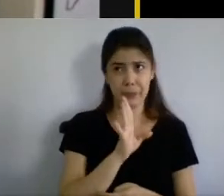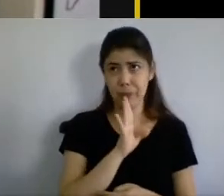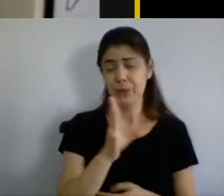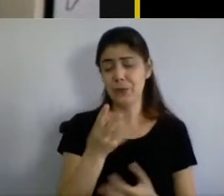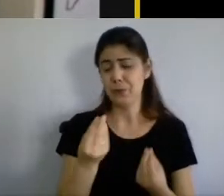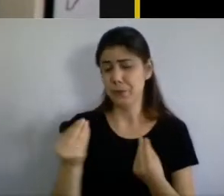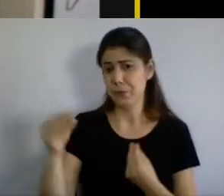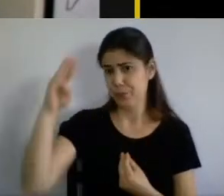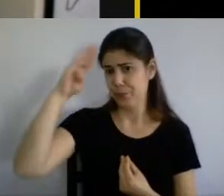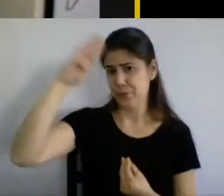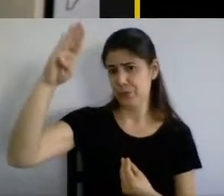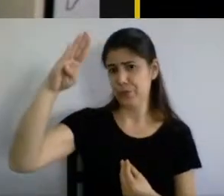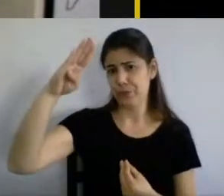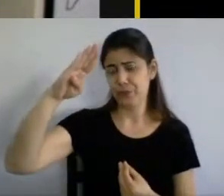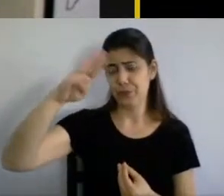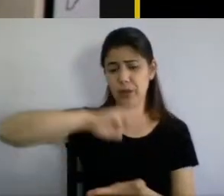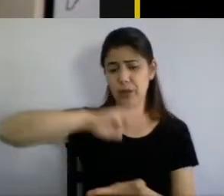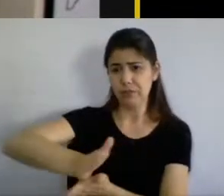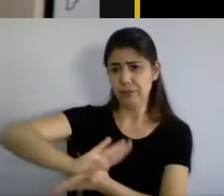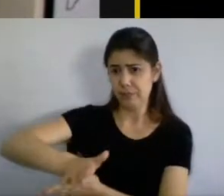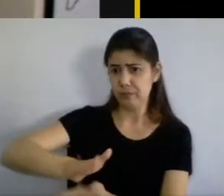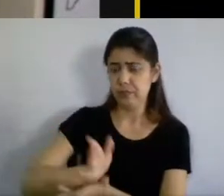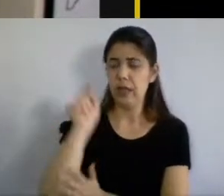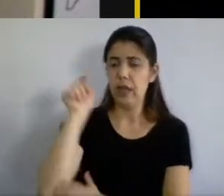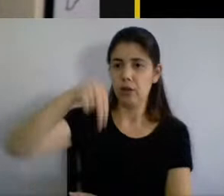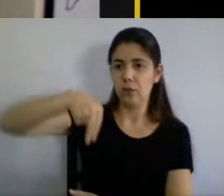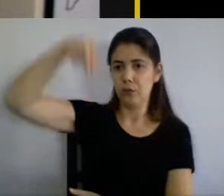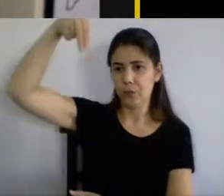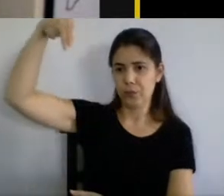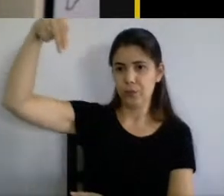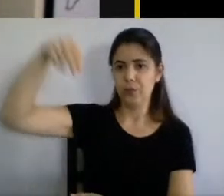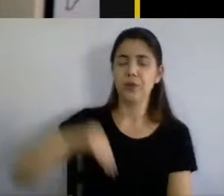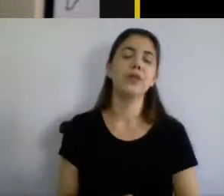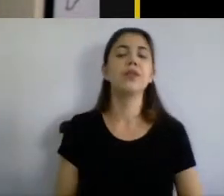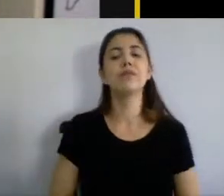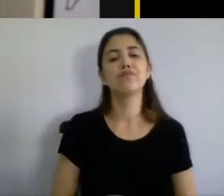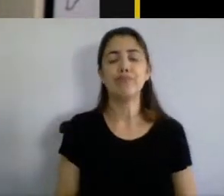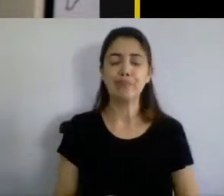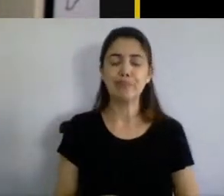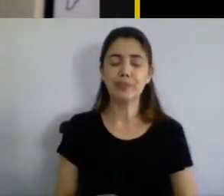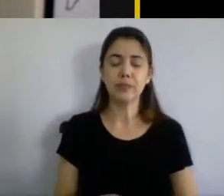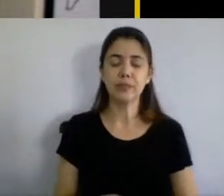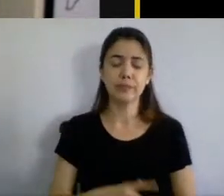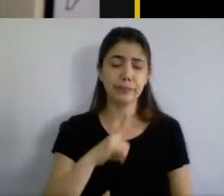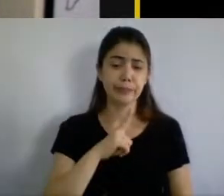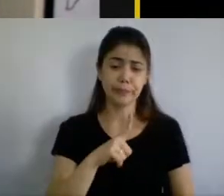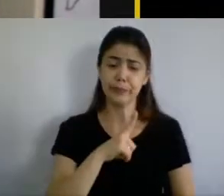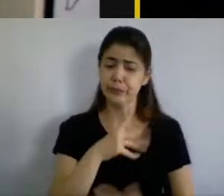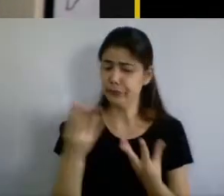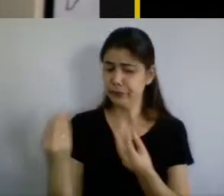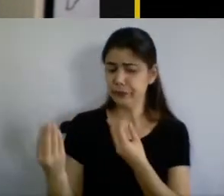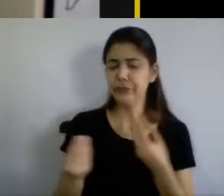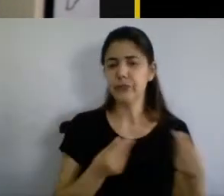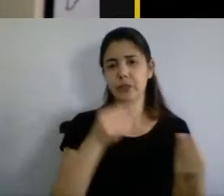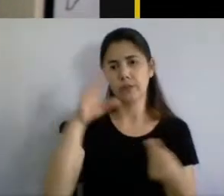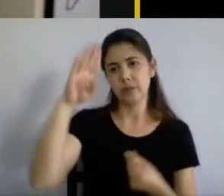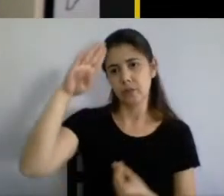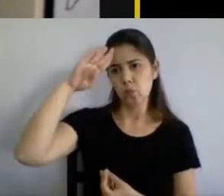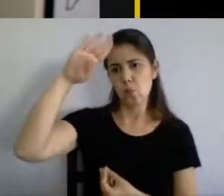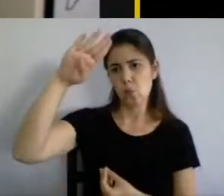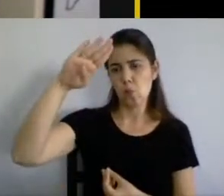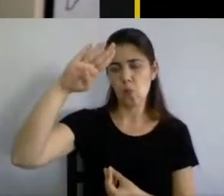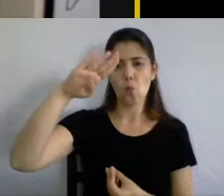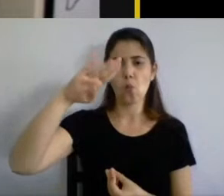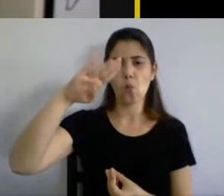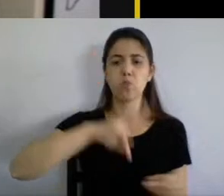Nordeste, e que vários coronéis proprietários que agiam como o Paulo Honório. Quando